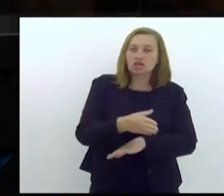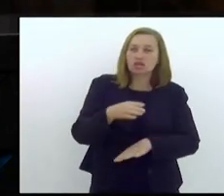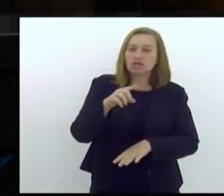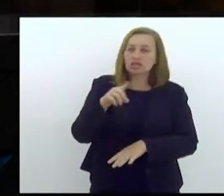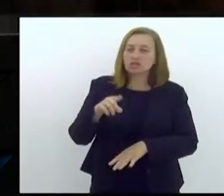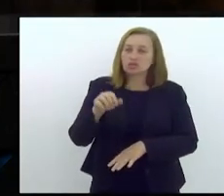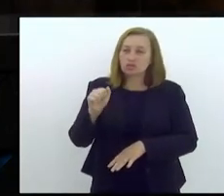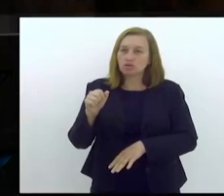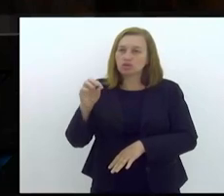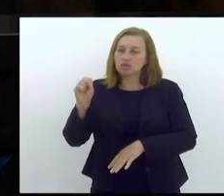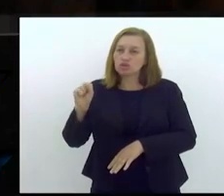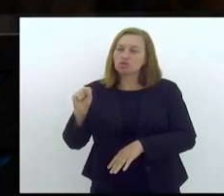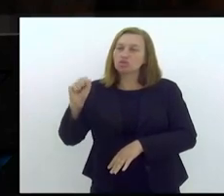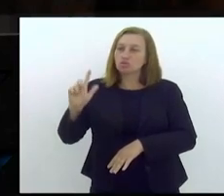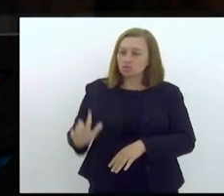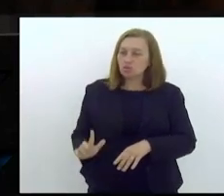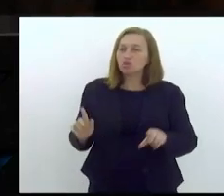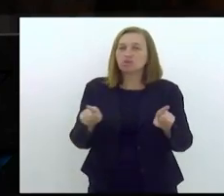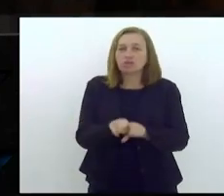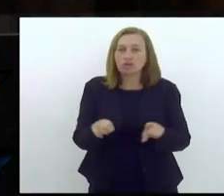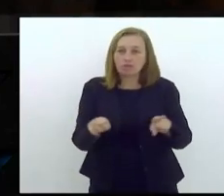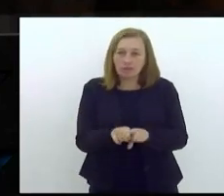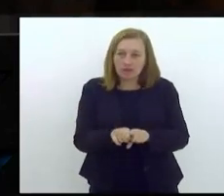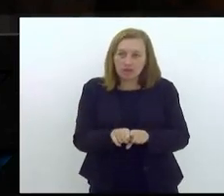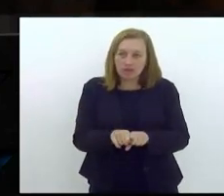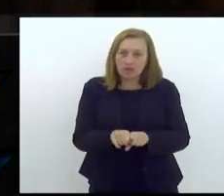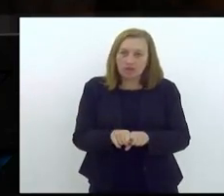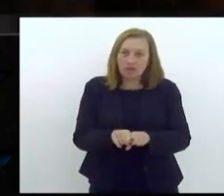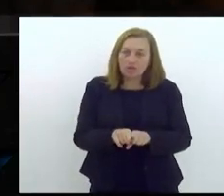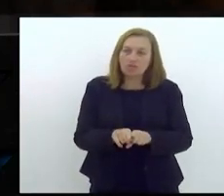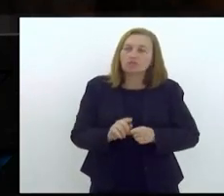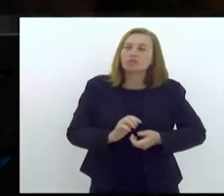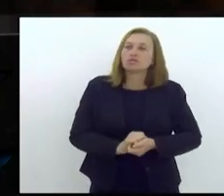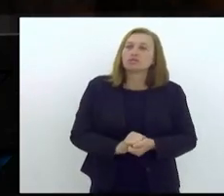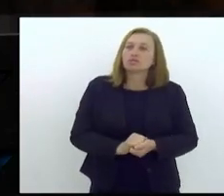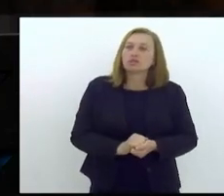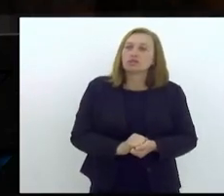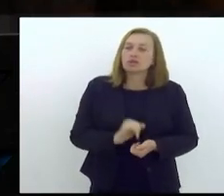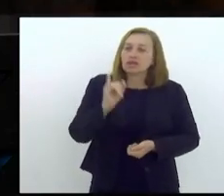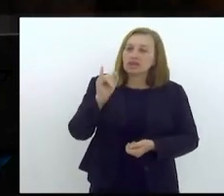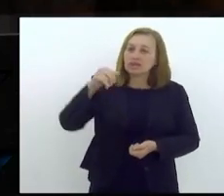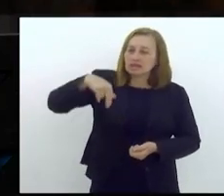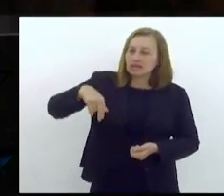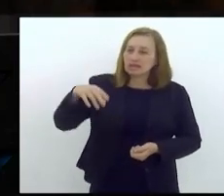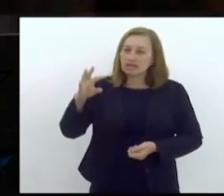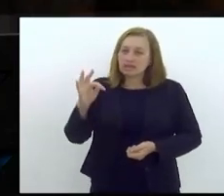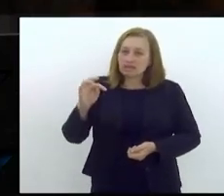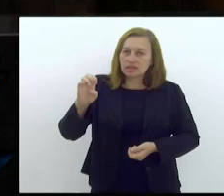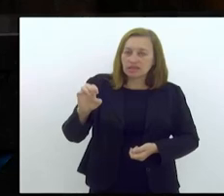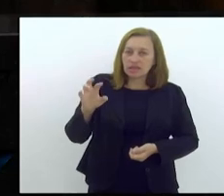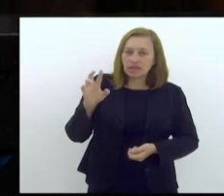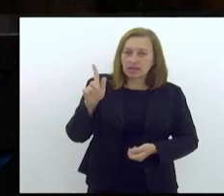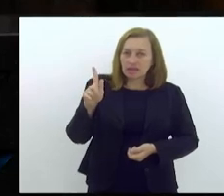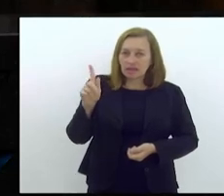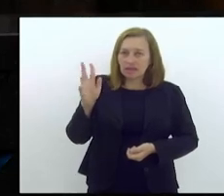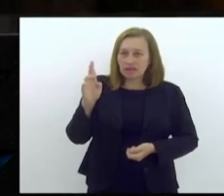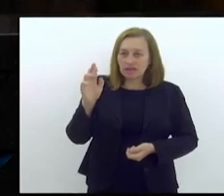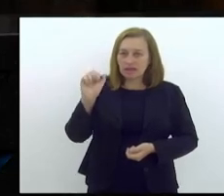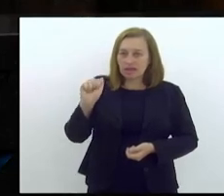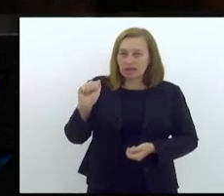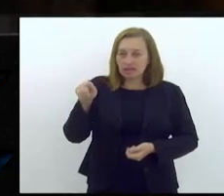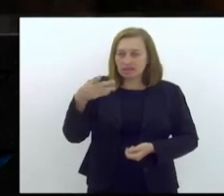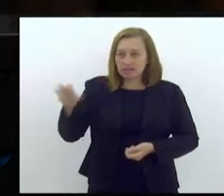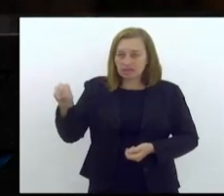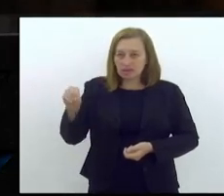e até mesmo para integração para integração com